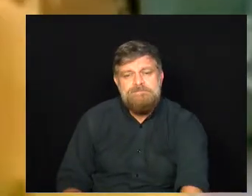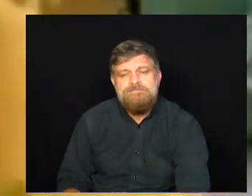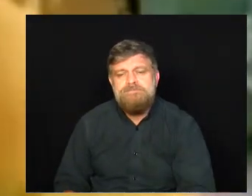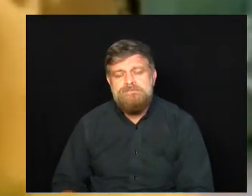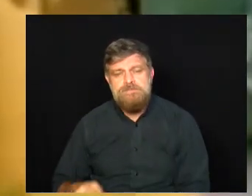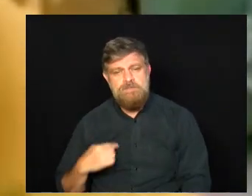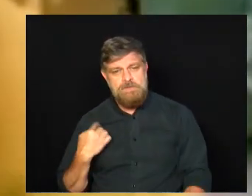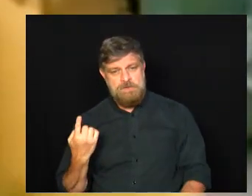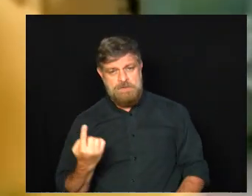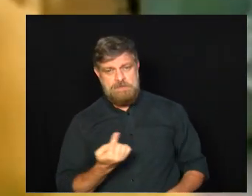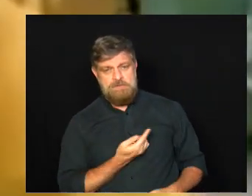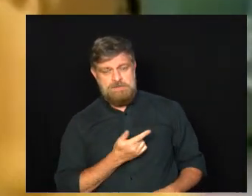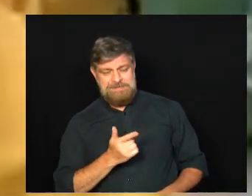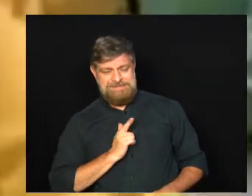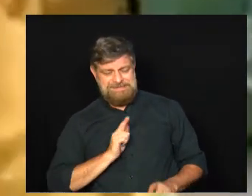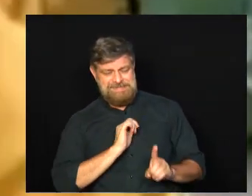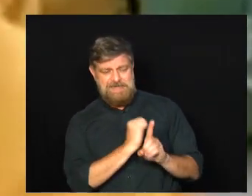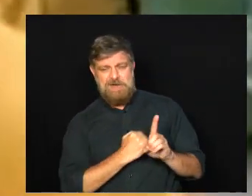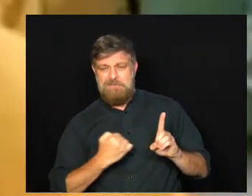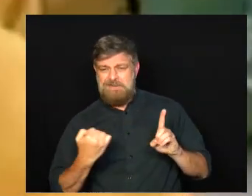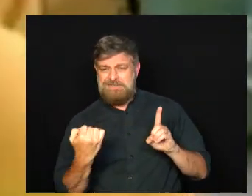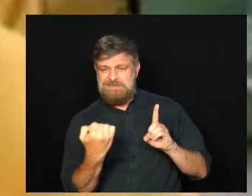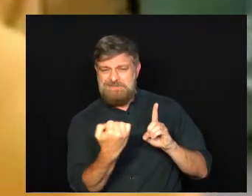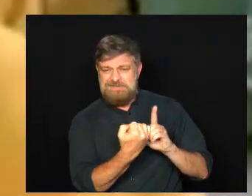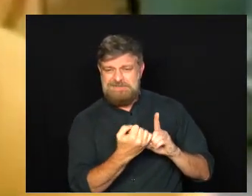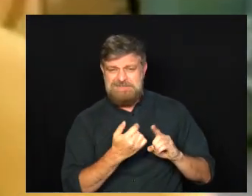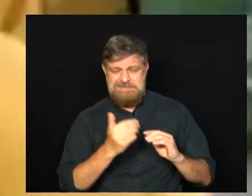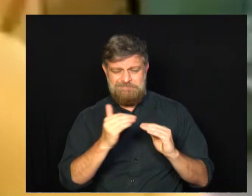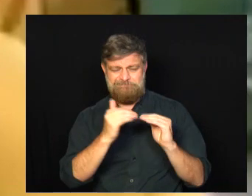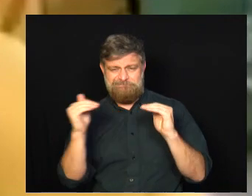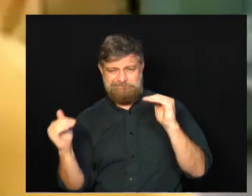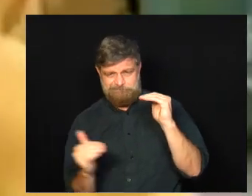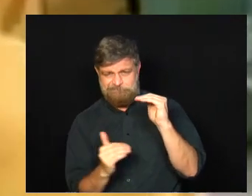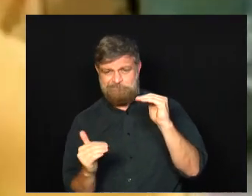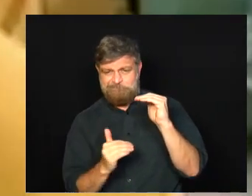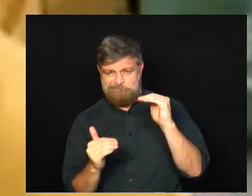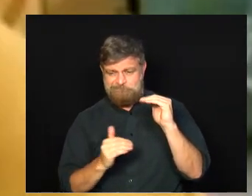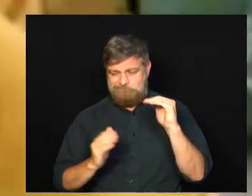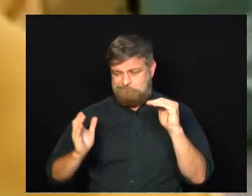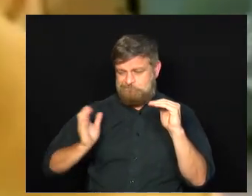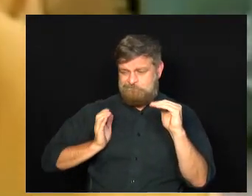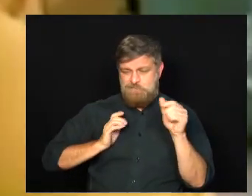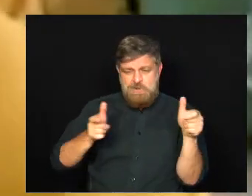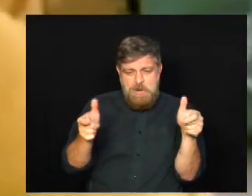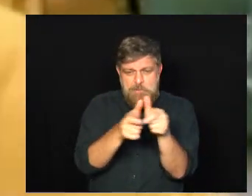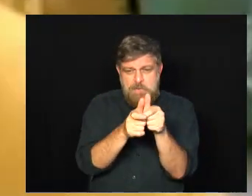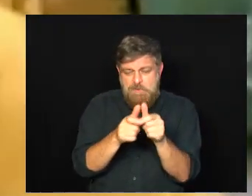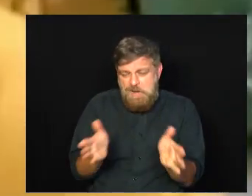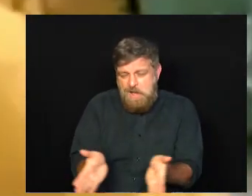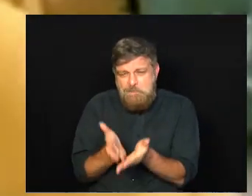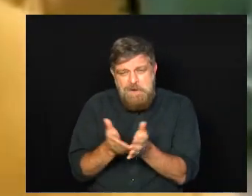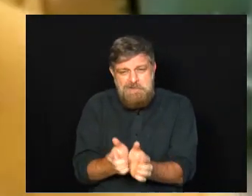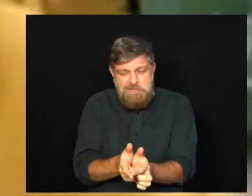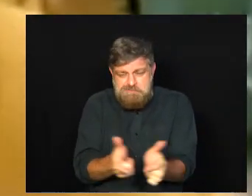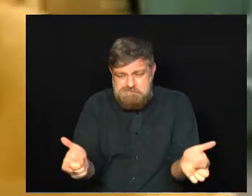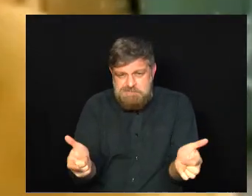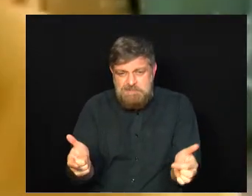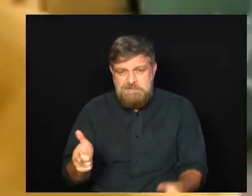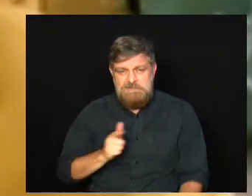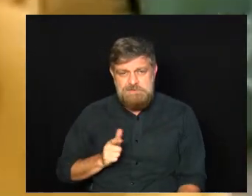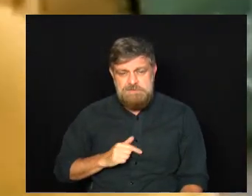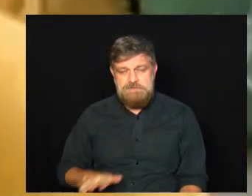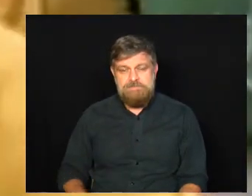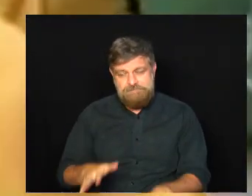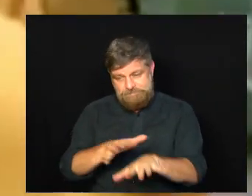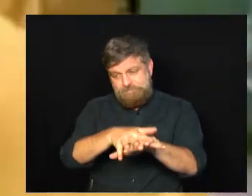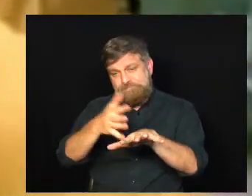termos uma sociedade com uma imensa desigualdade social, enfim, né, que alguns eram incluídos e outros